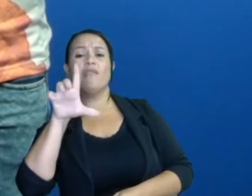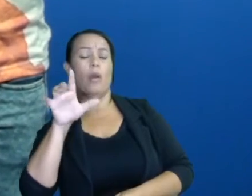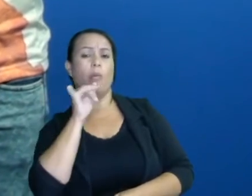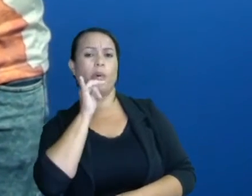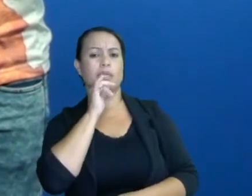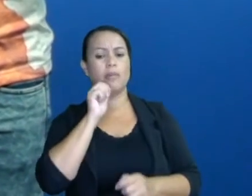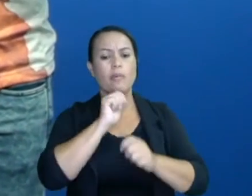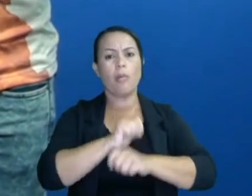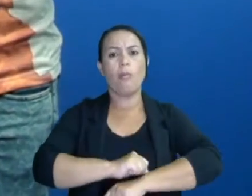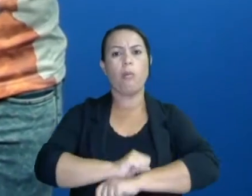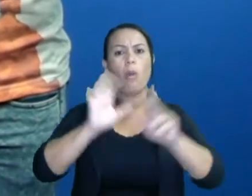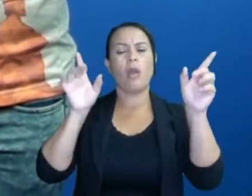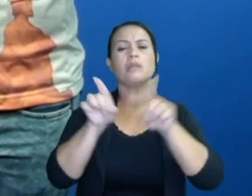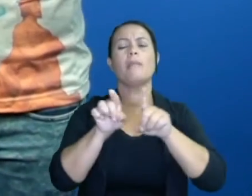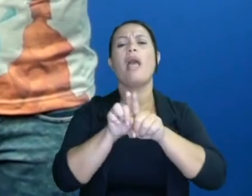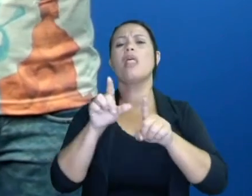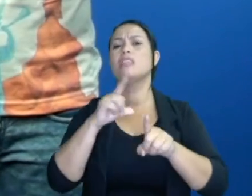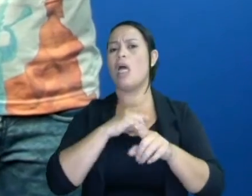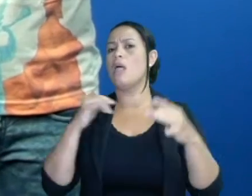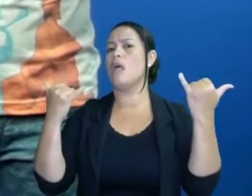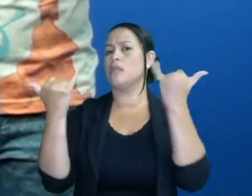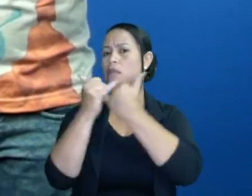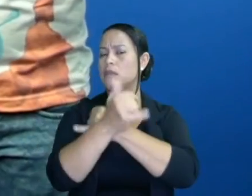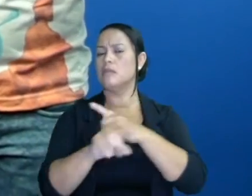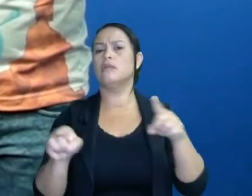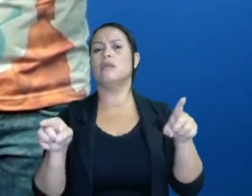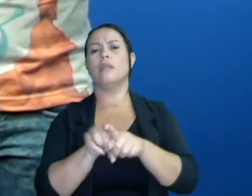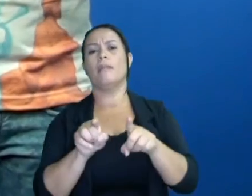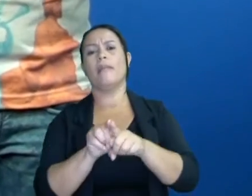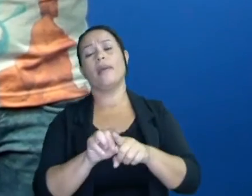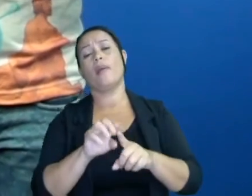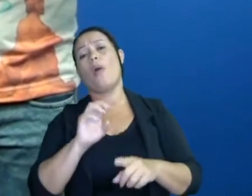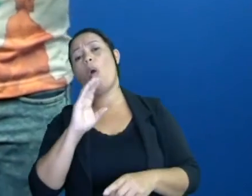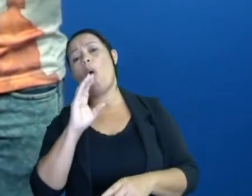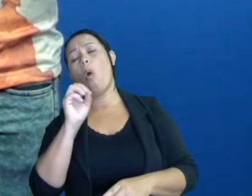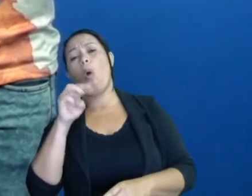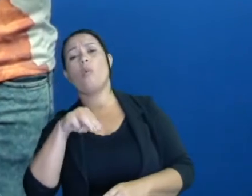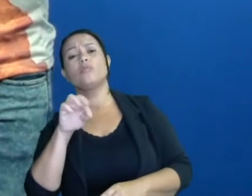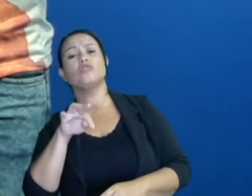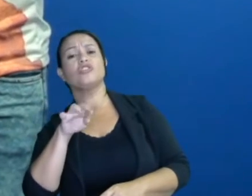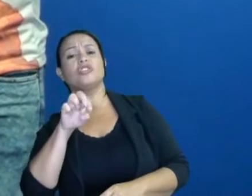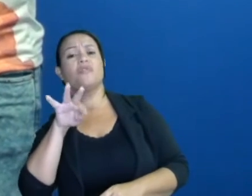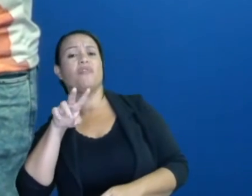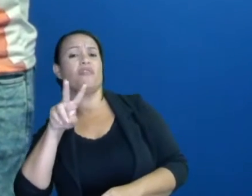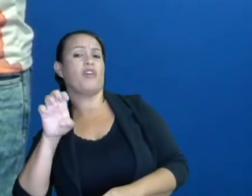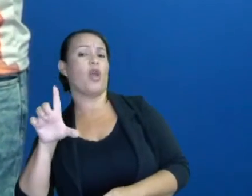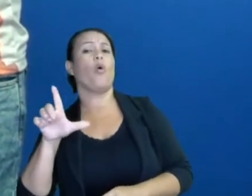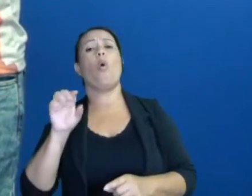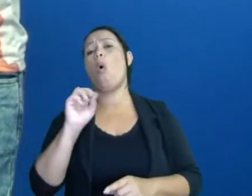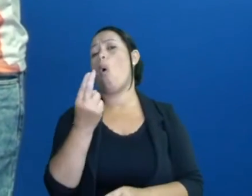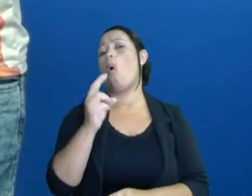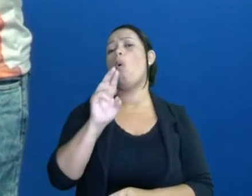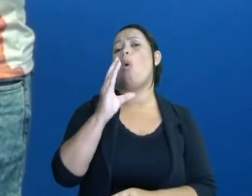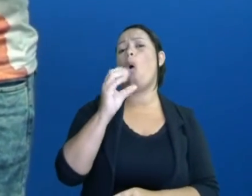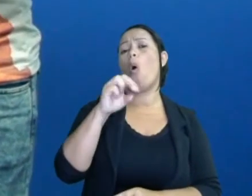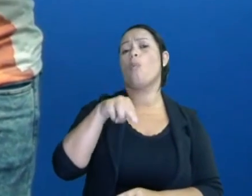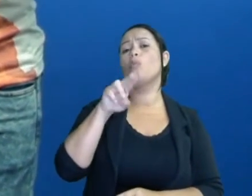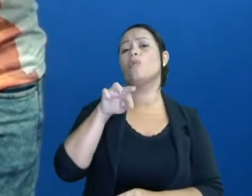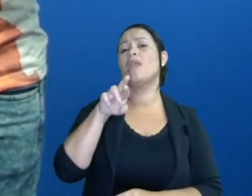uma fonte de energia, um combustível e um comburente. Essa fonte de energia geralmente pode ser